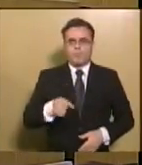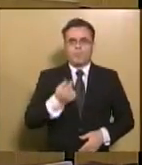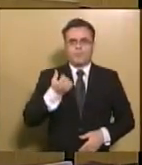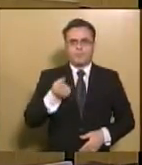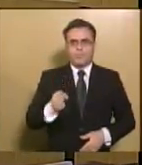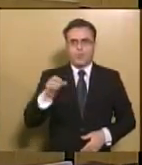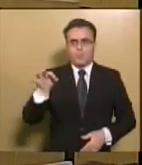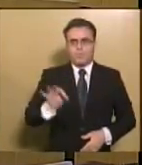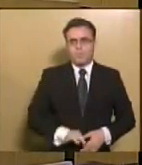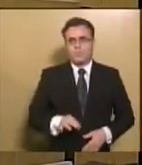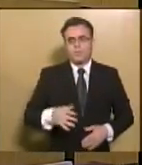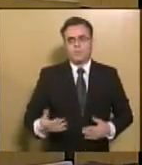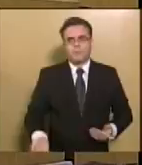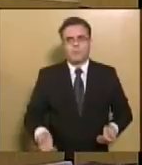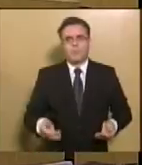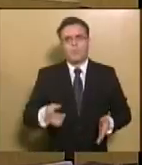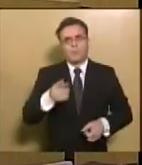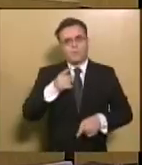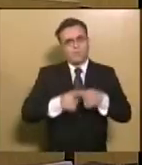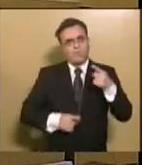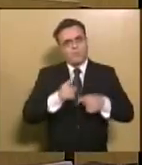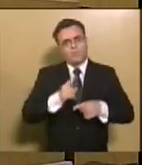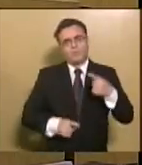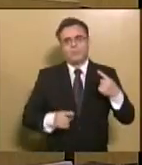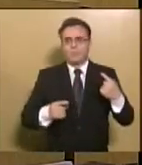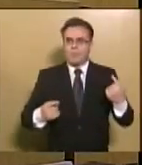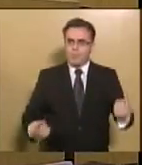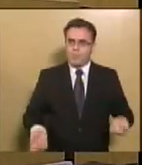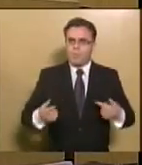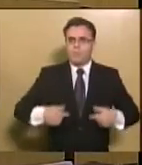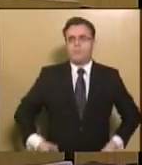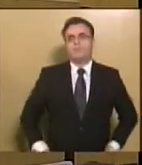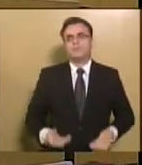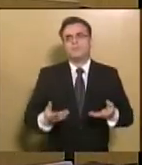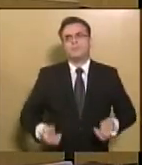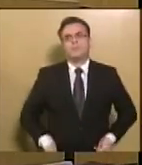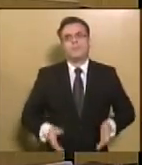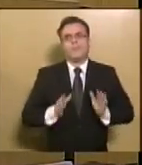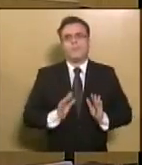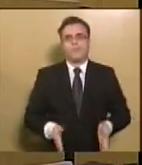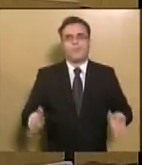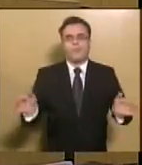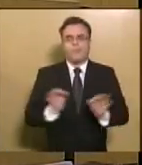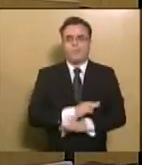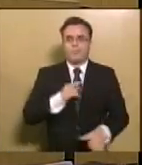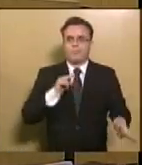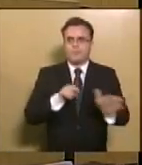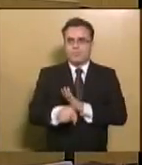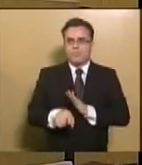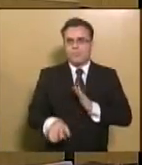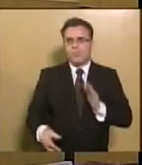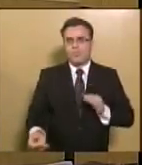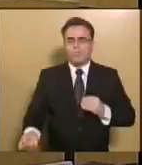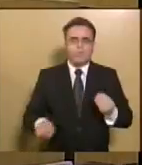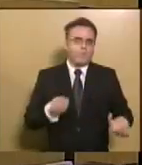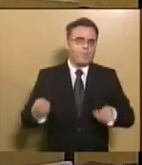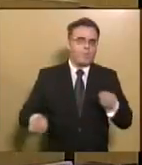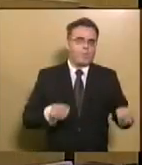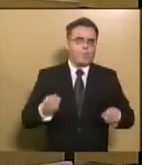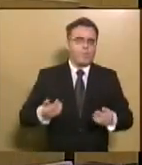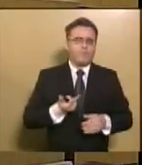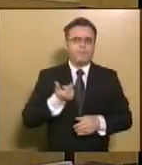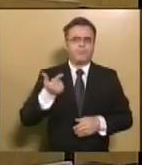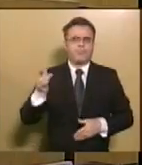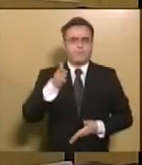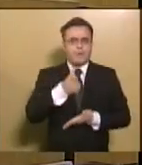47,8%. Ou seja, metade das receitas do Estado estão sendo gastas com pessoal. E eu lhe pergunto, deputado Moritz Matos, e a outra metade da